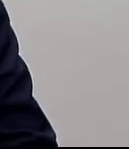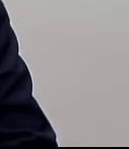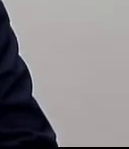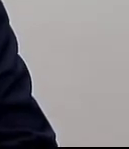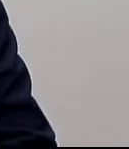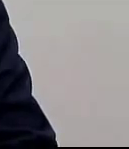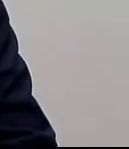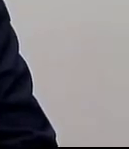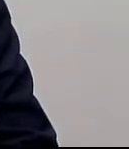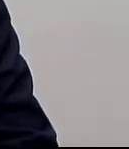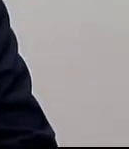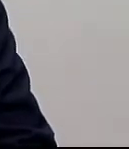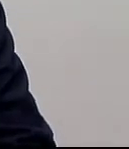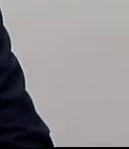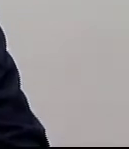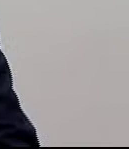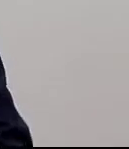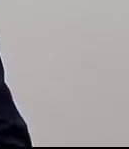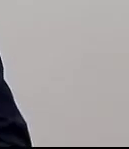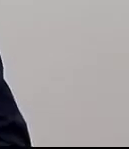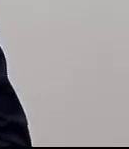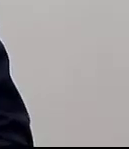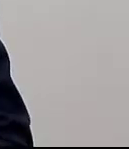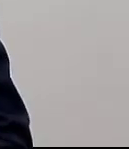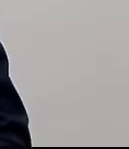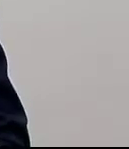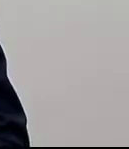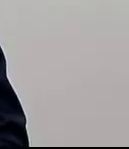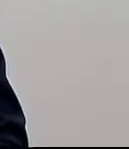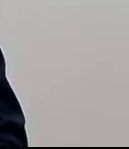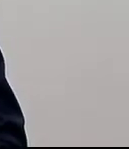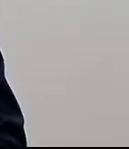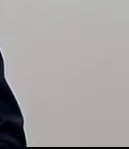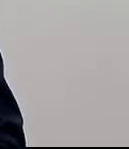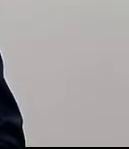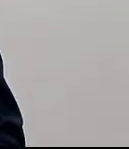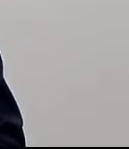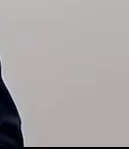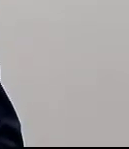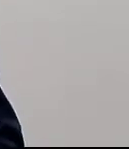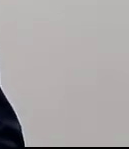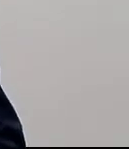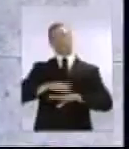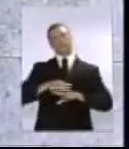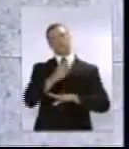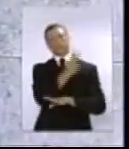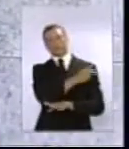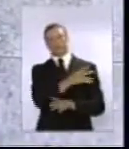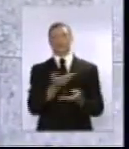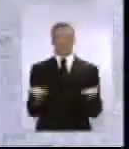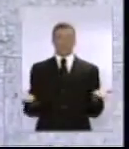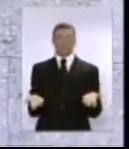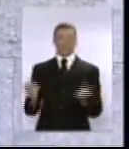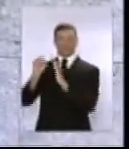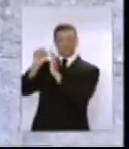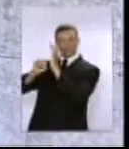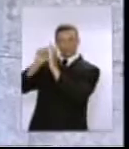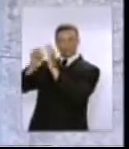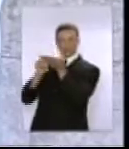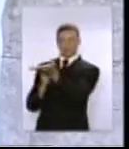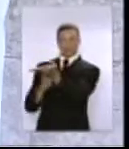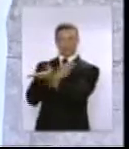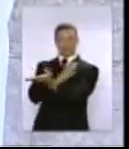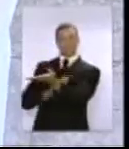vitalício, de ser inamovível. Essas garantias são garantias da instituição. Natural de Santa Catarina,